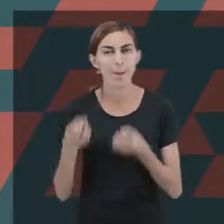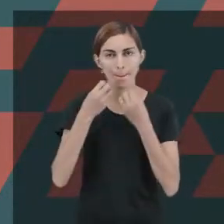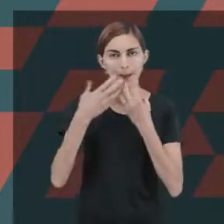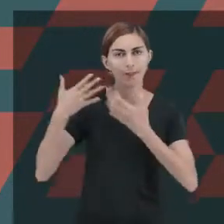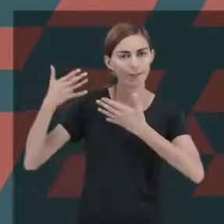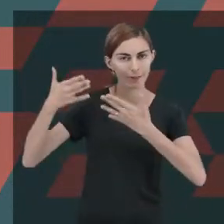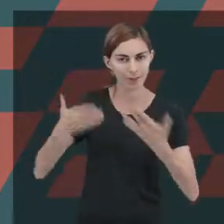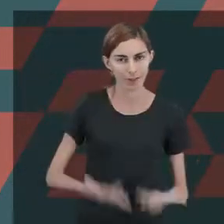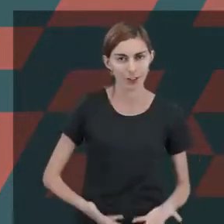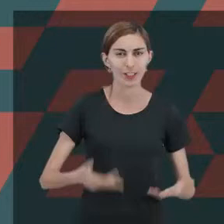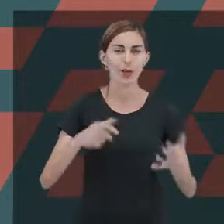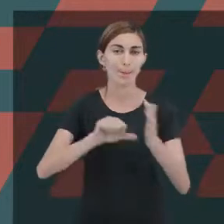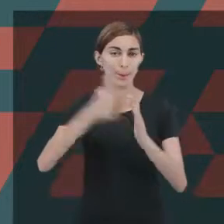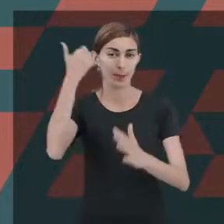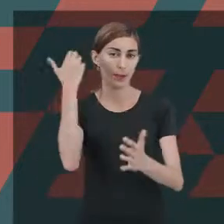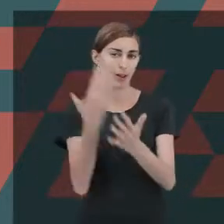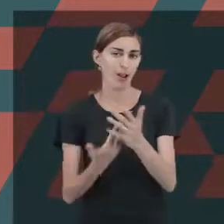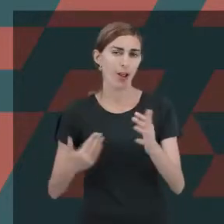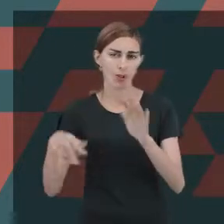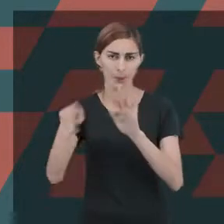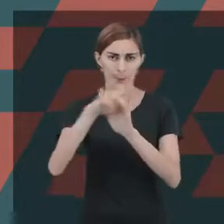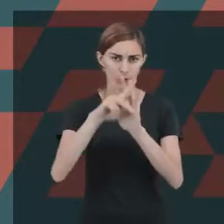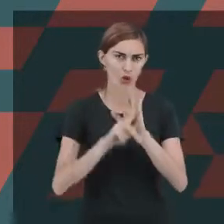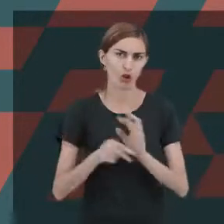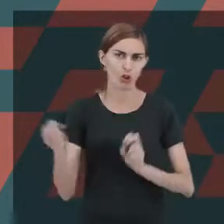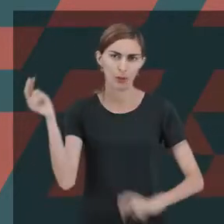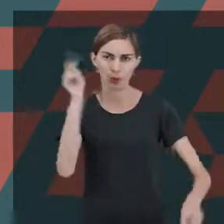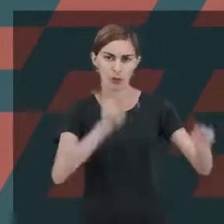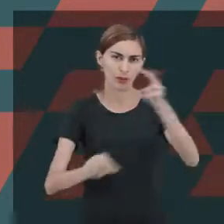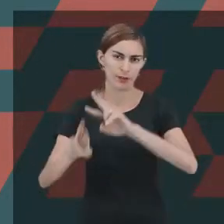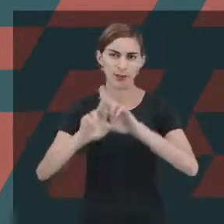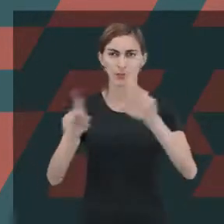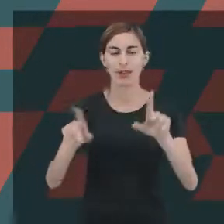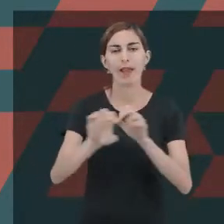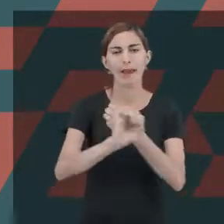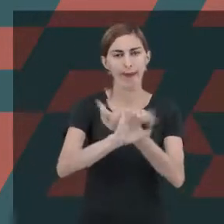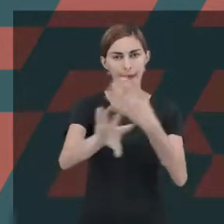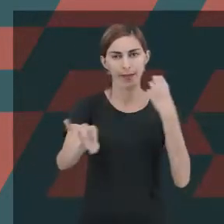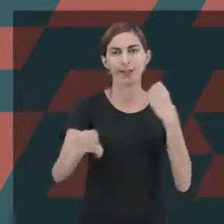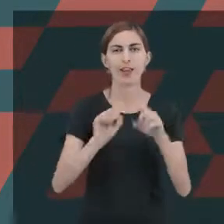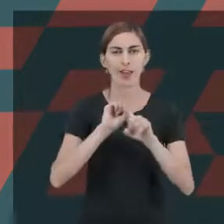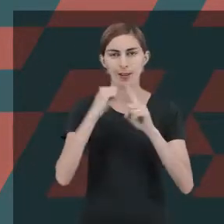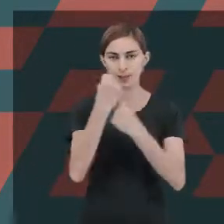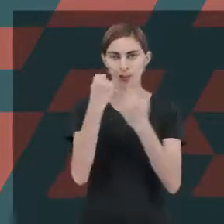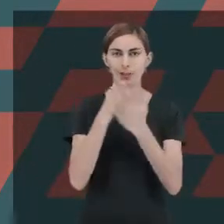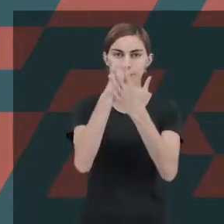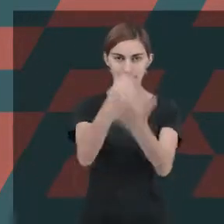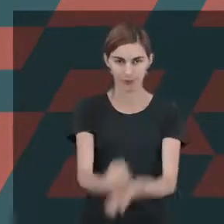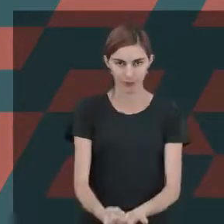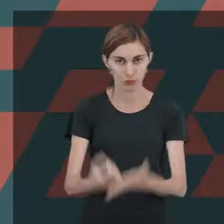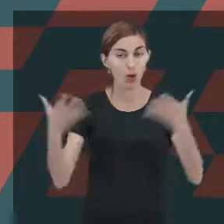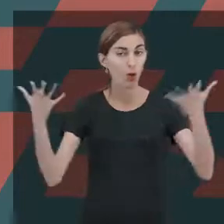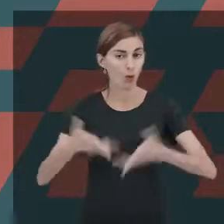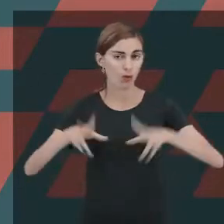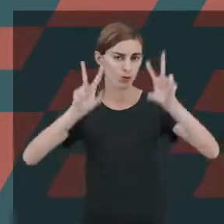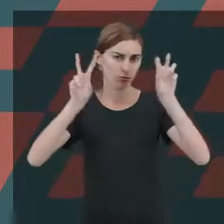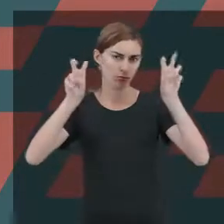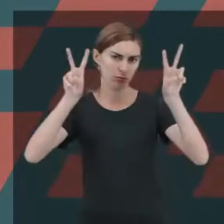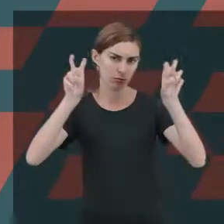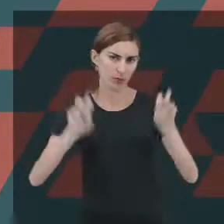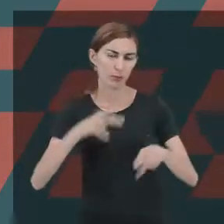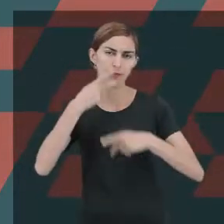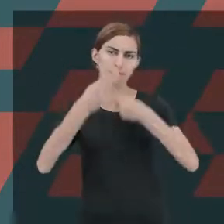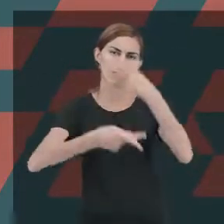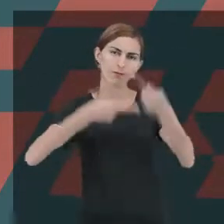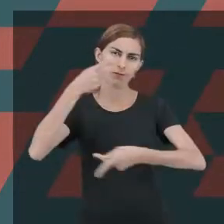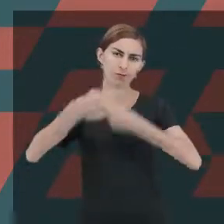Seja bem-vindo à nossa primeira aula do programa Olhar para as Diferenças, EAD Assistência Social. Hoje o nosso tema, a gente vai